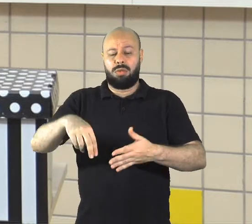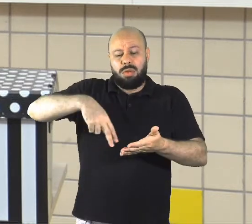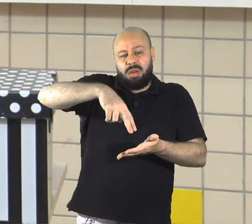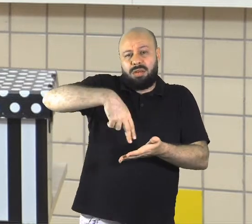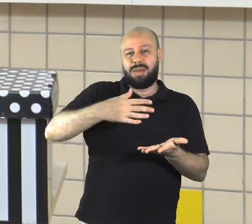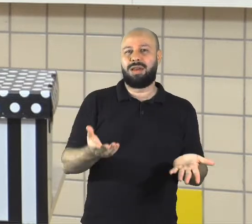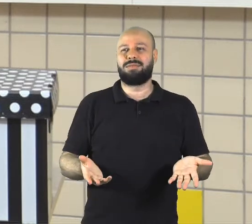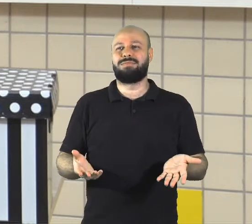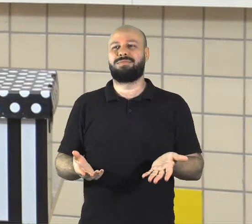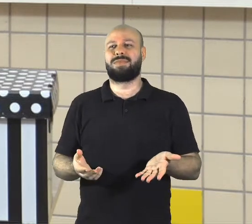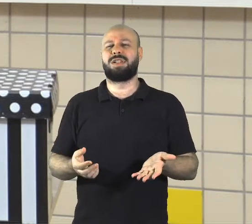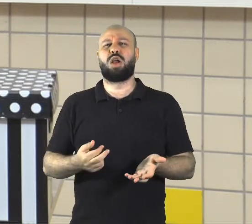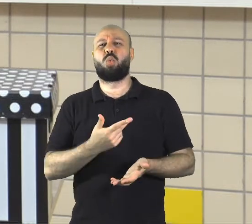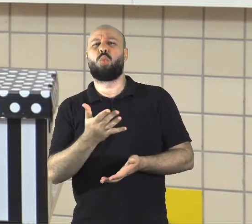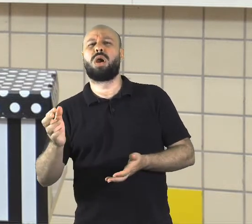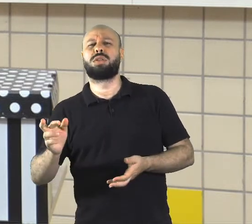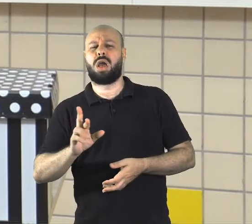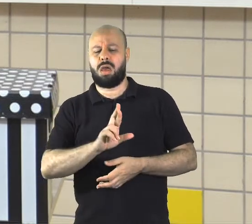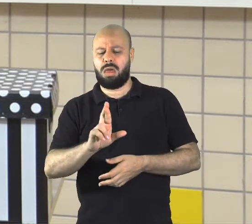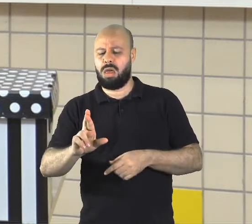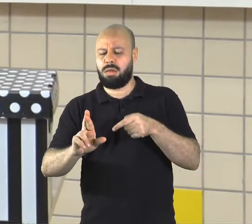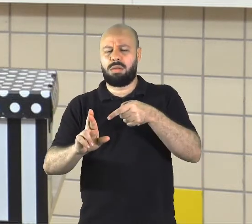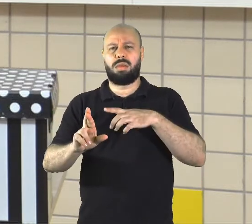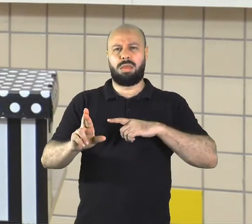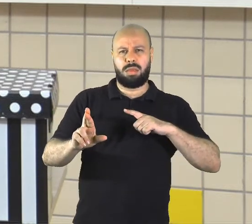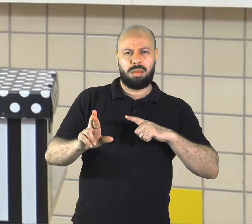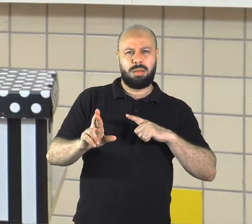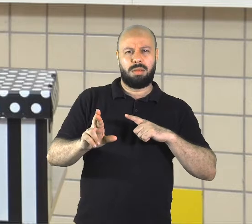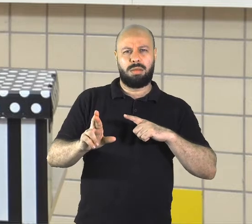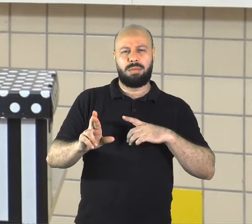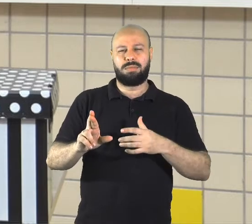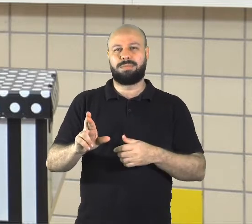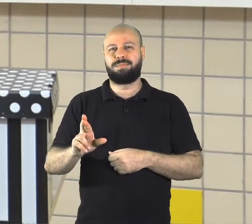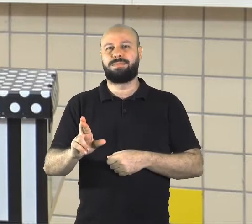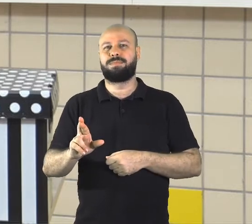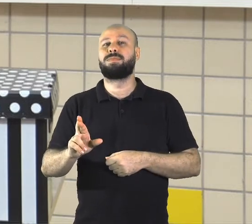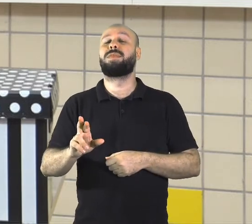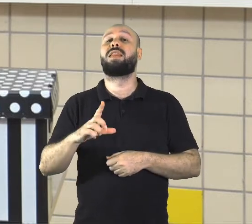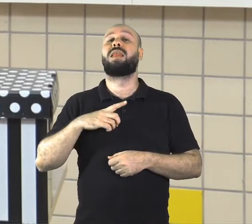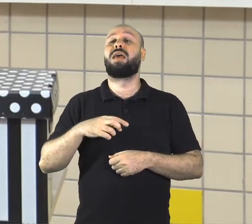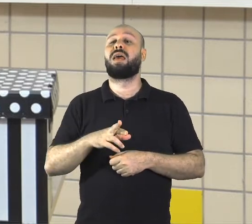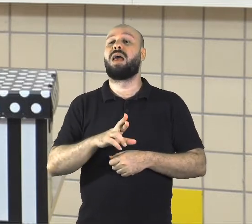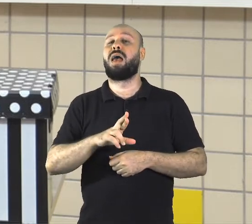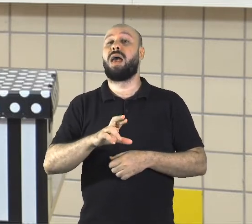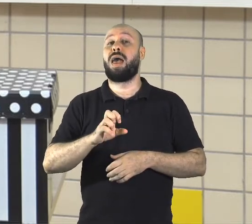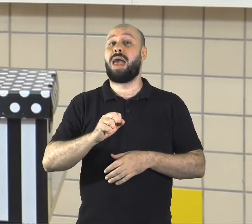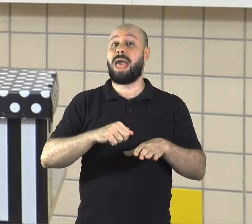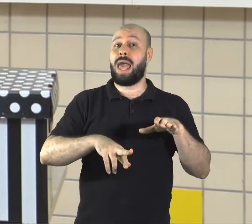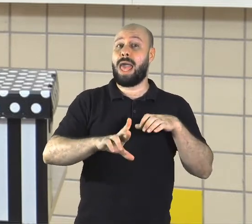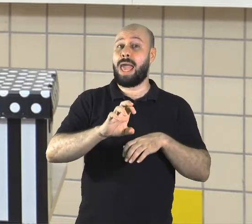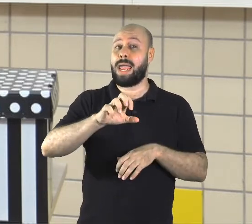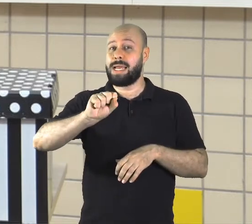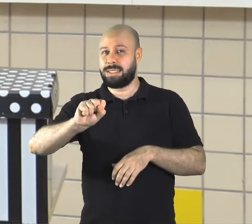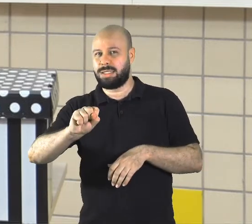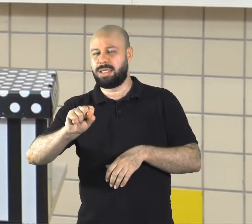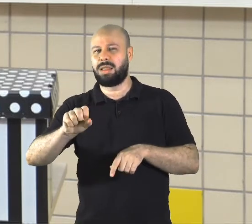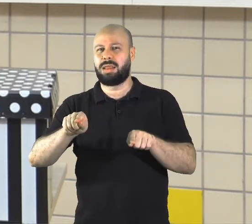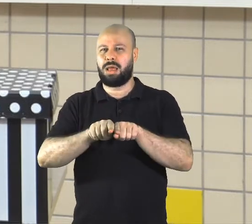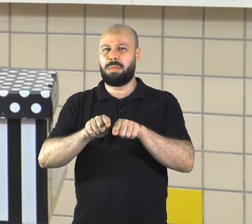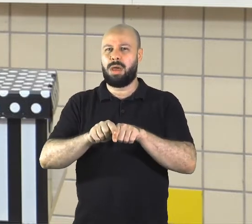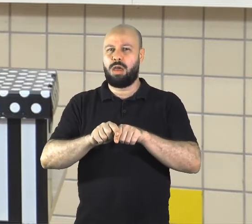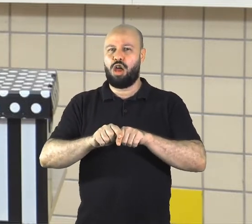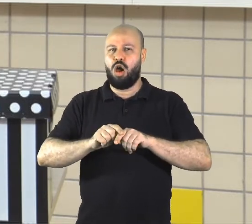RR. Quantas palavras nós encontramos aí? Será que tem também? Vamos ver? Tem R's e barrigudinhos.